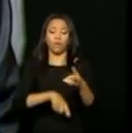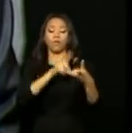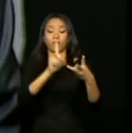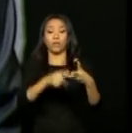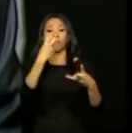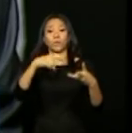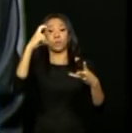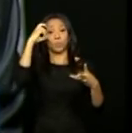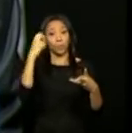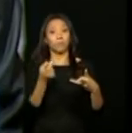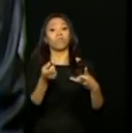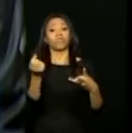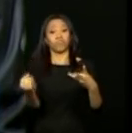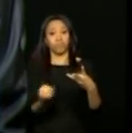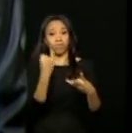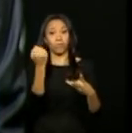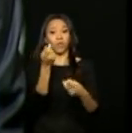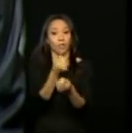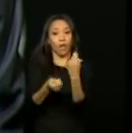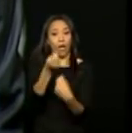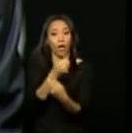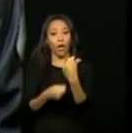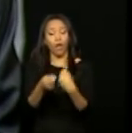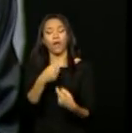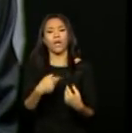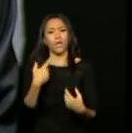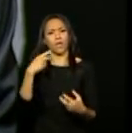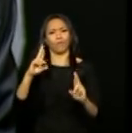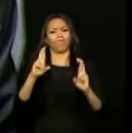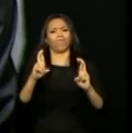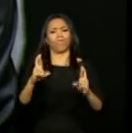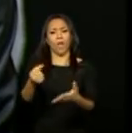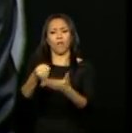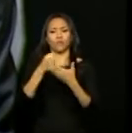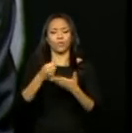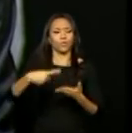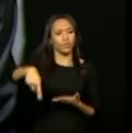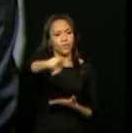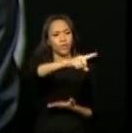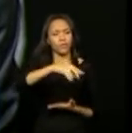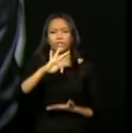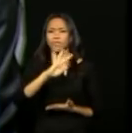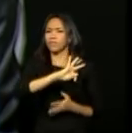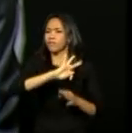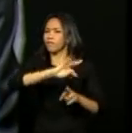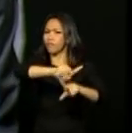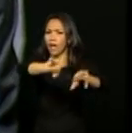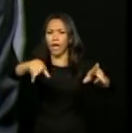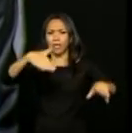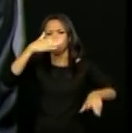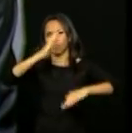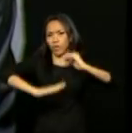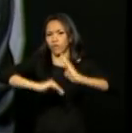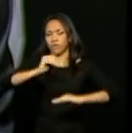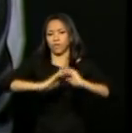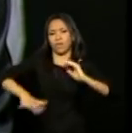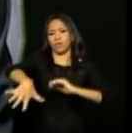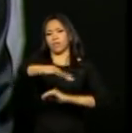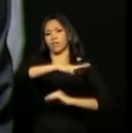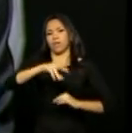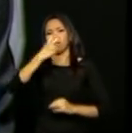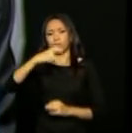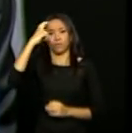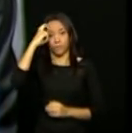importante. Conto com a ajuda dos criadores, de todos os artistas, ativistas e fazedores de